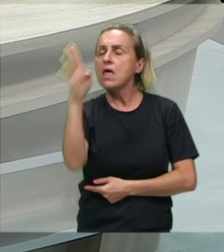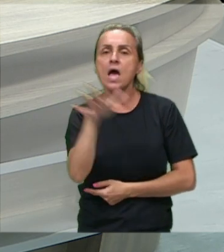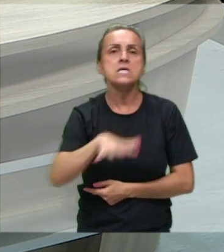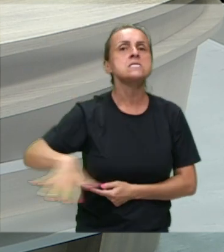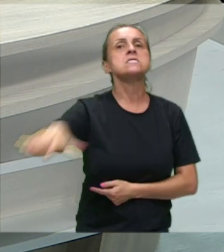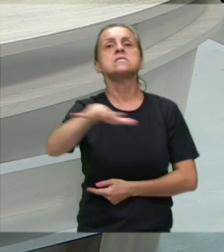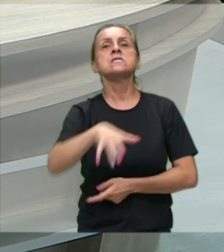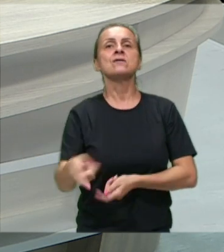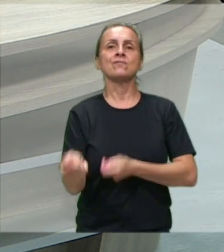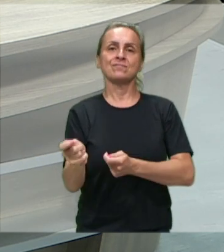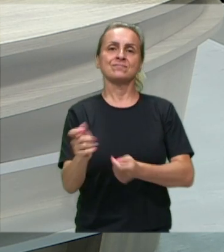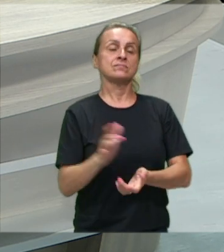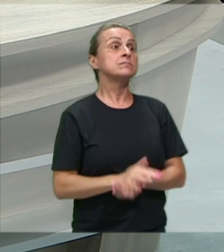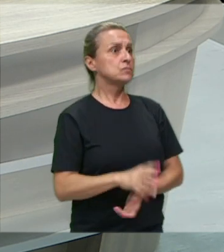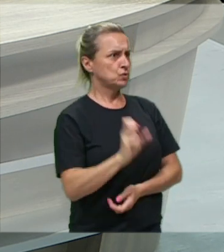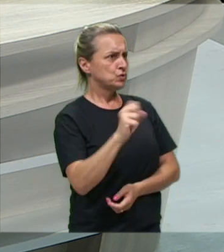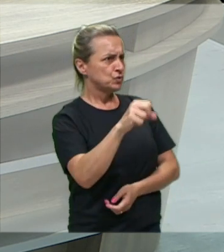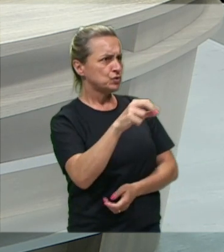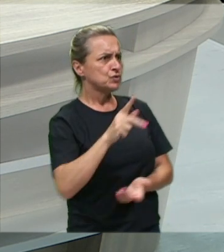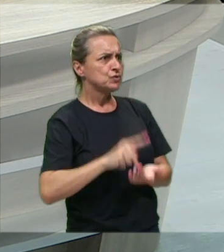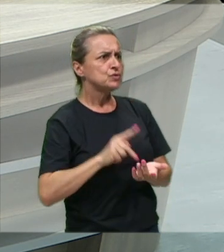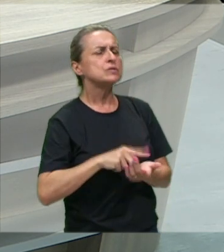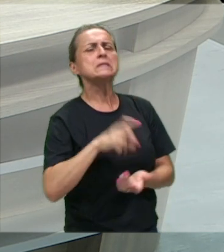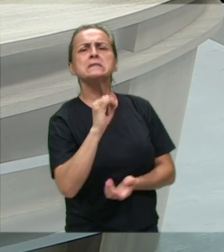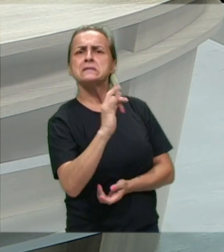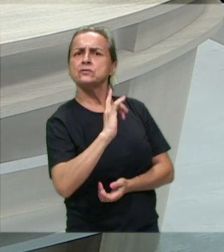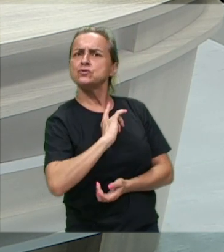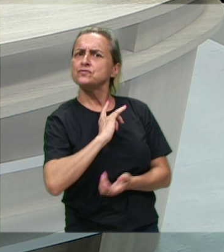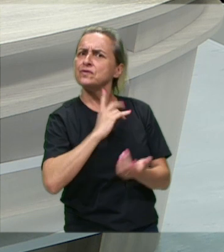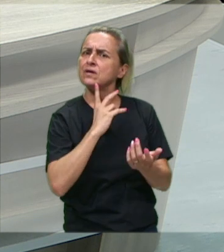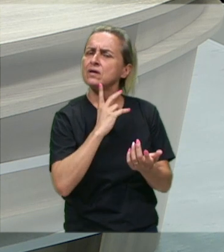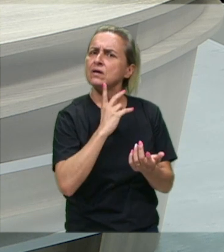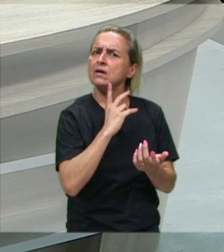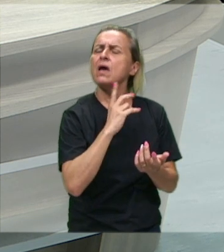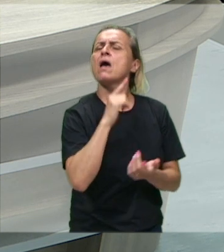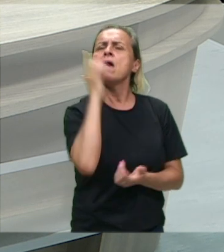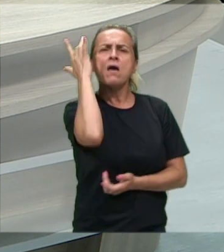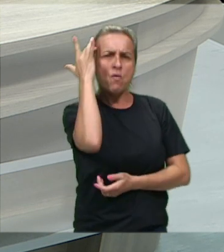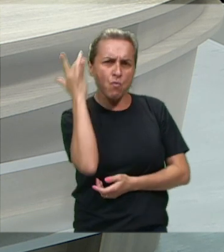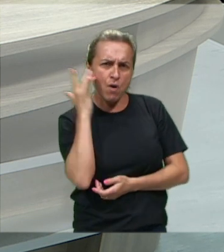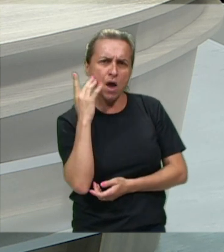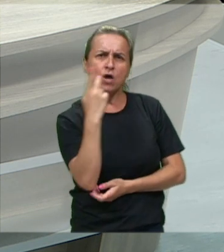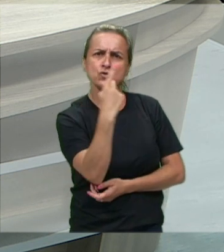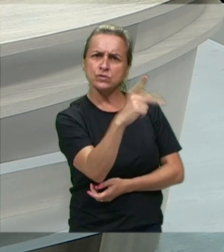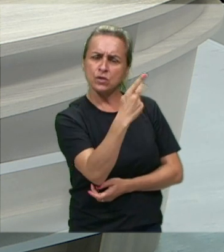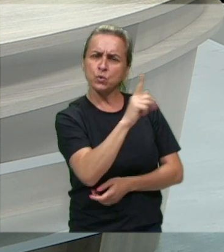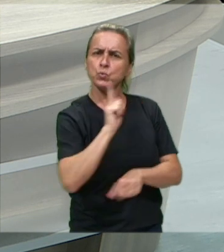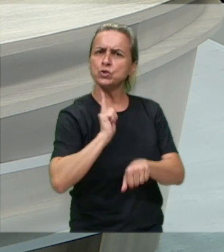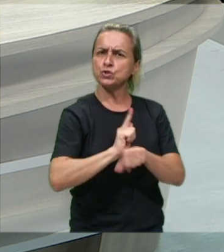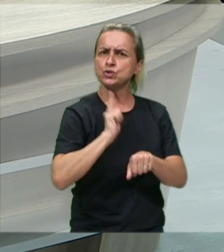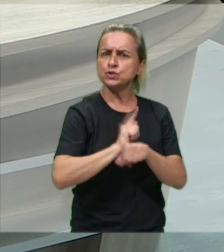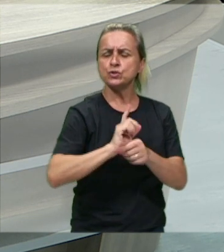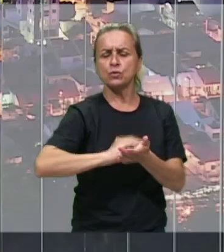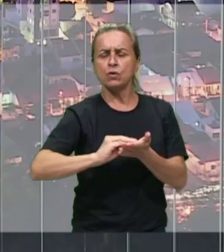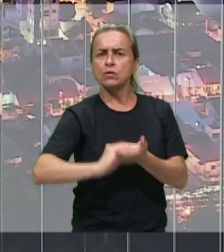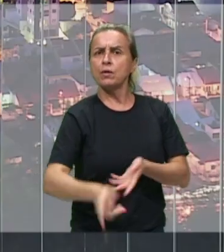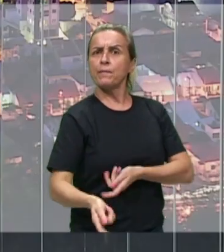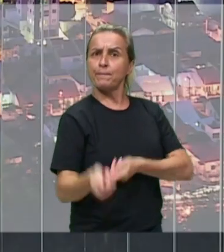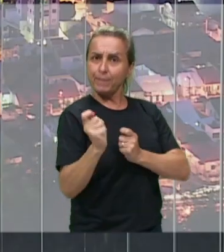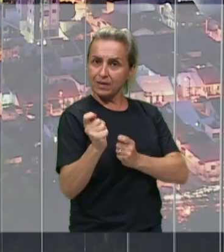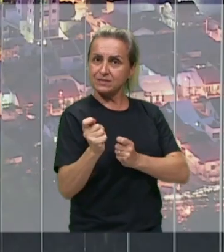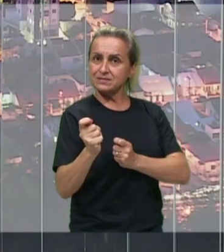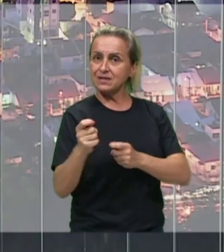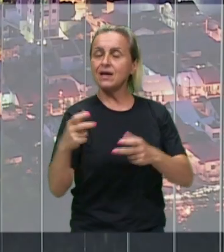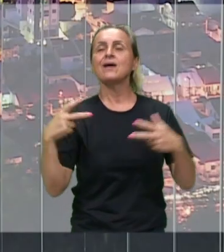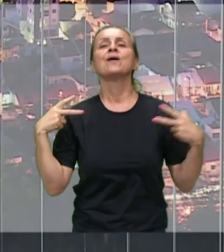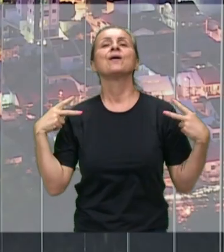se eu estiver errada. Mas eu acho que foi na tua gestão, como secretário de pesca, que o caminhão do peixe,